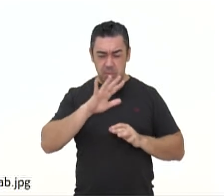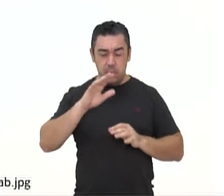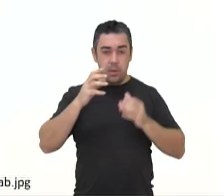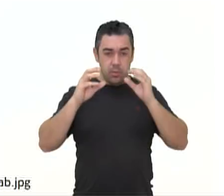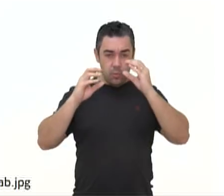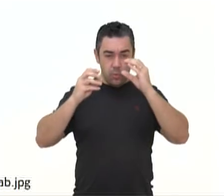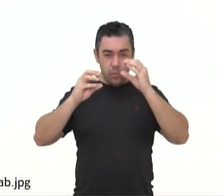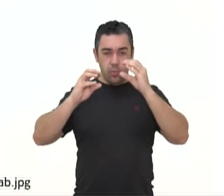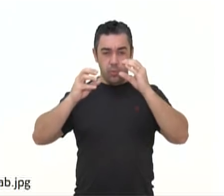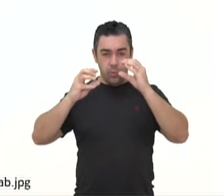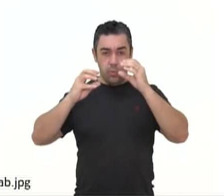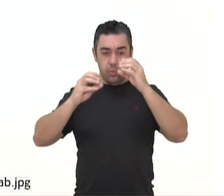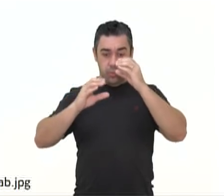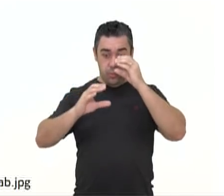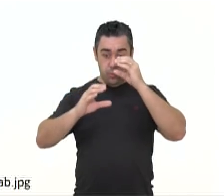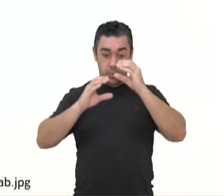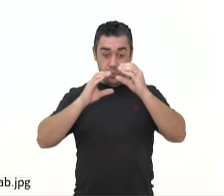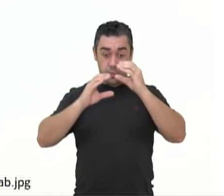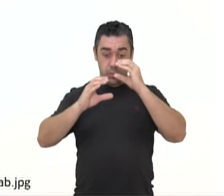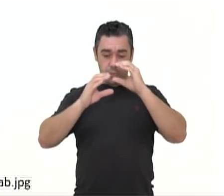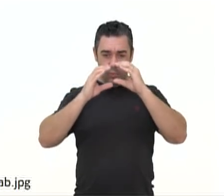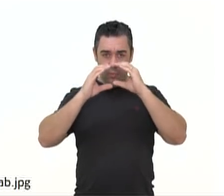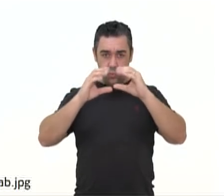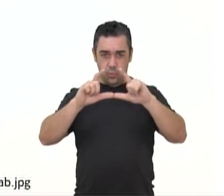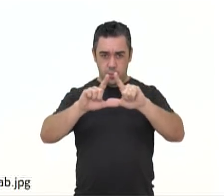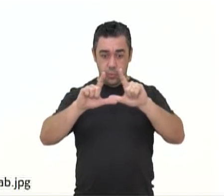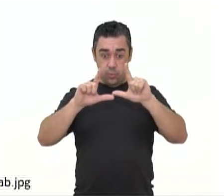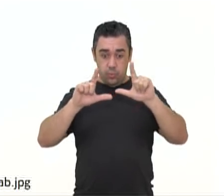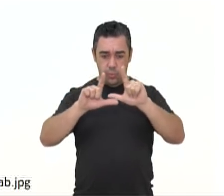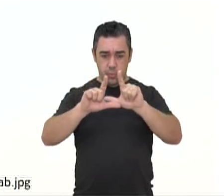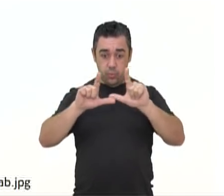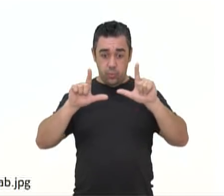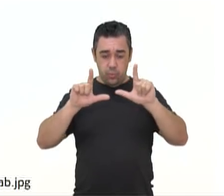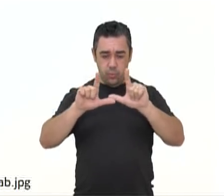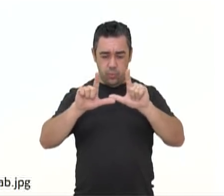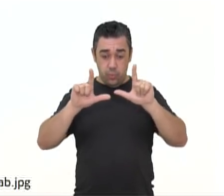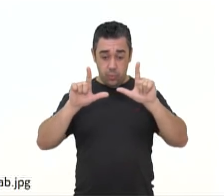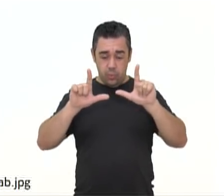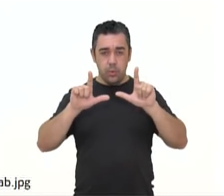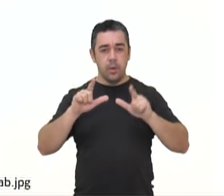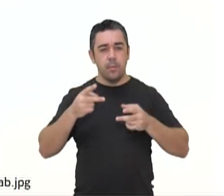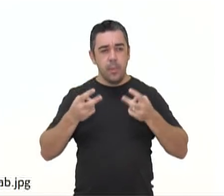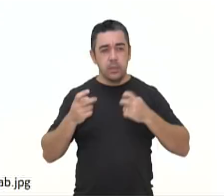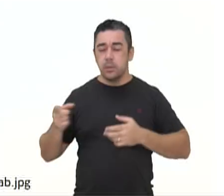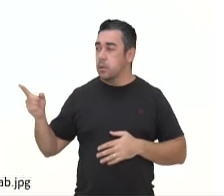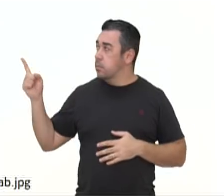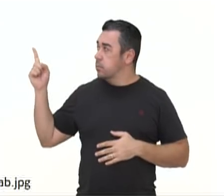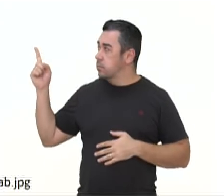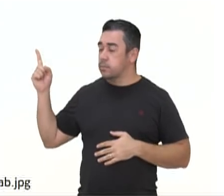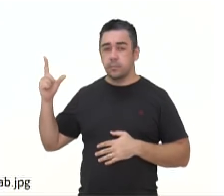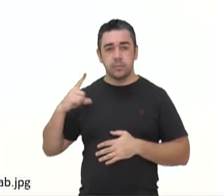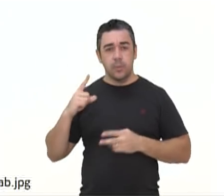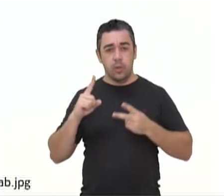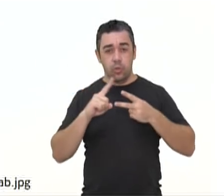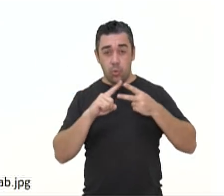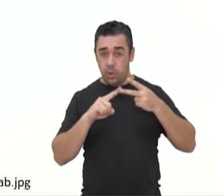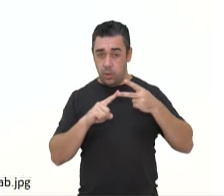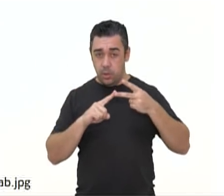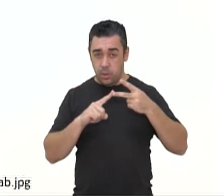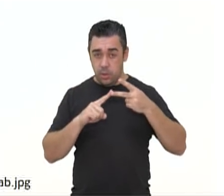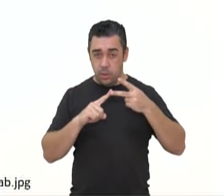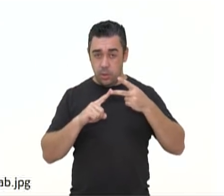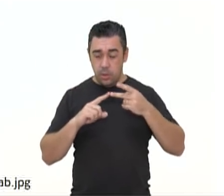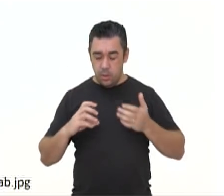sobre ele, então eu vou ajustar isso. Então perceba aqui na nossa imagem que eu tenho dois botões, né?